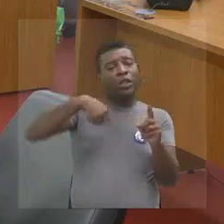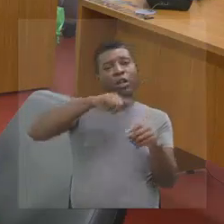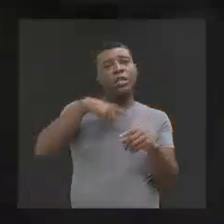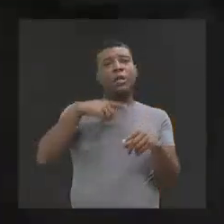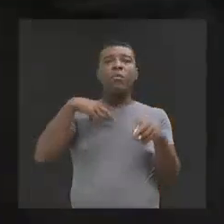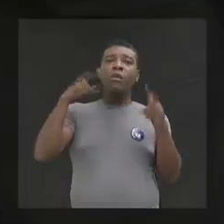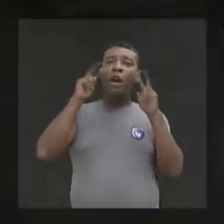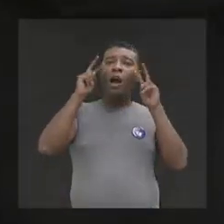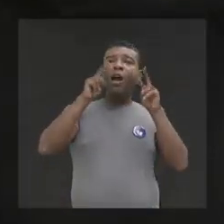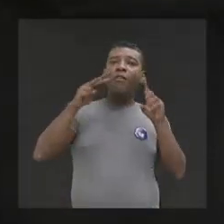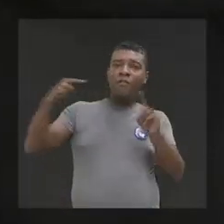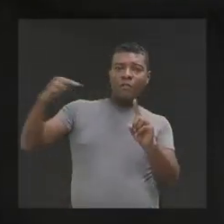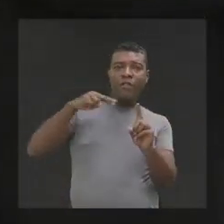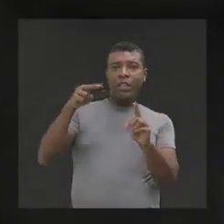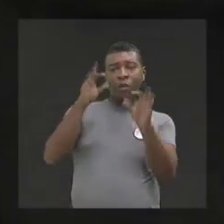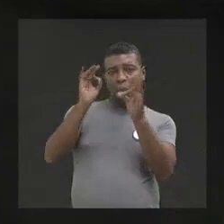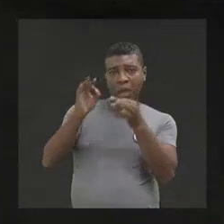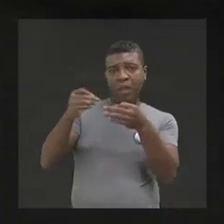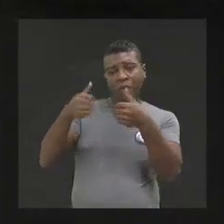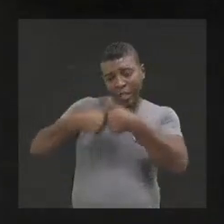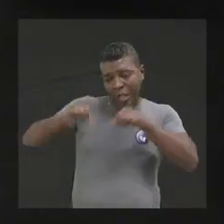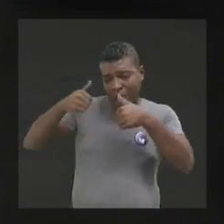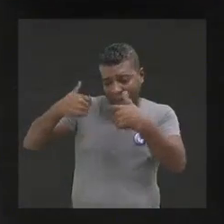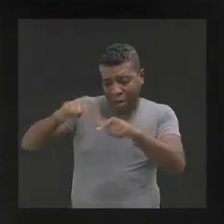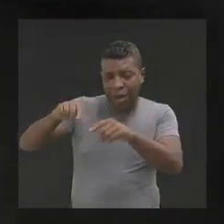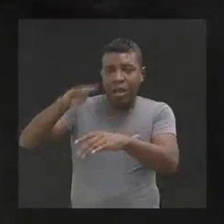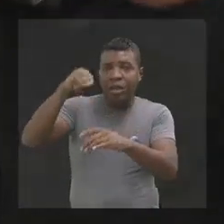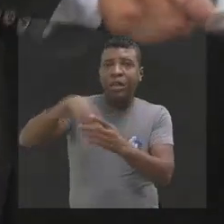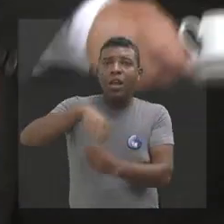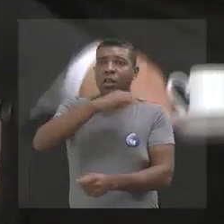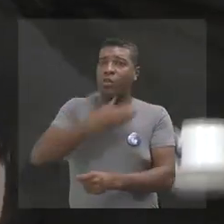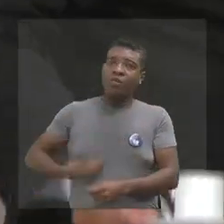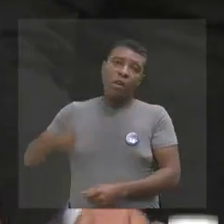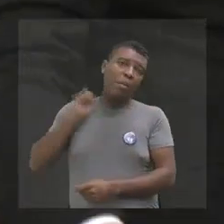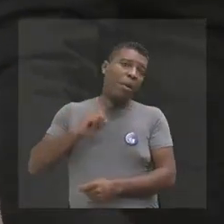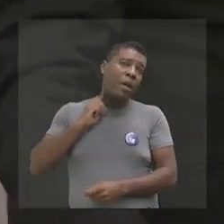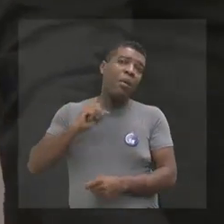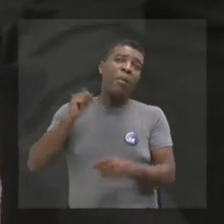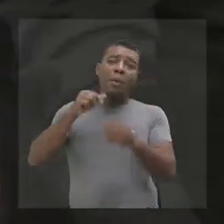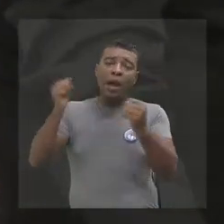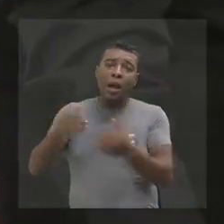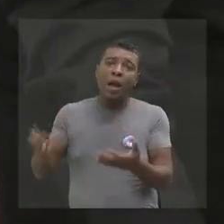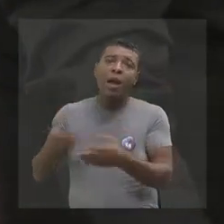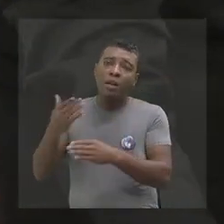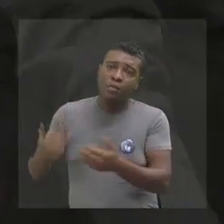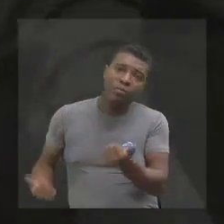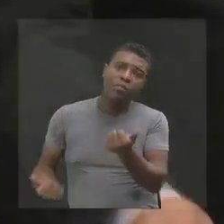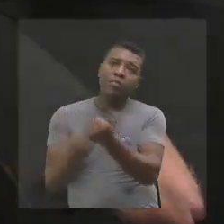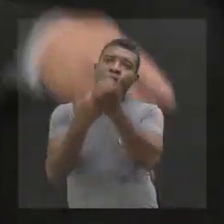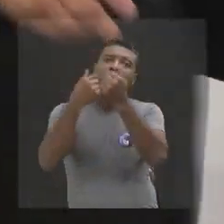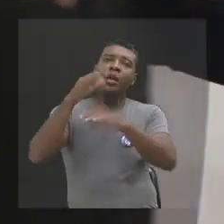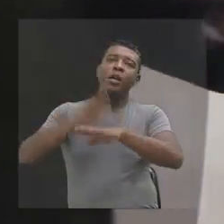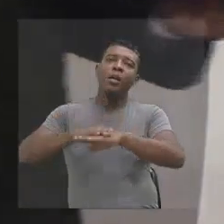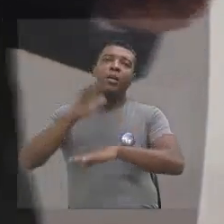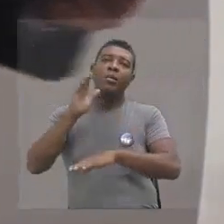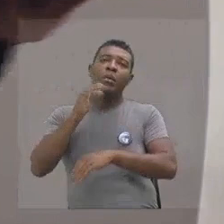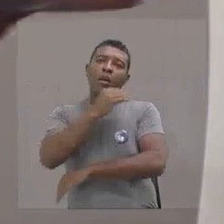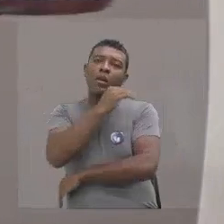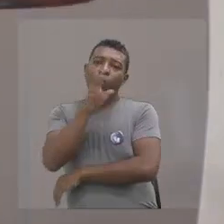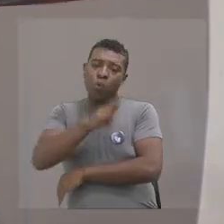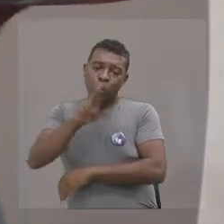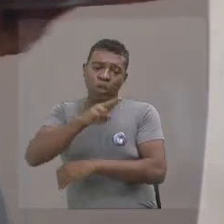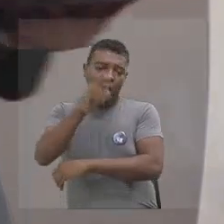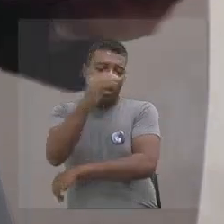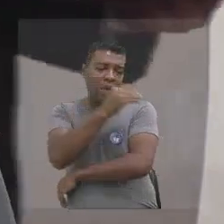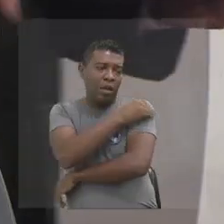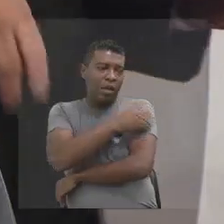nisso no governo de Minas para potencializar o uso de etanol no nosso estado o senhor também mencionou hoje nós temos em Minas